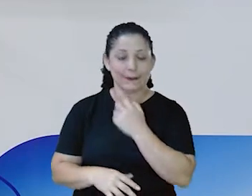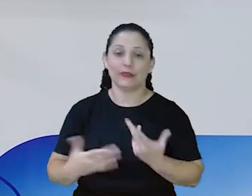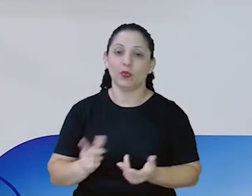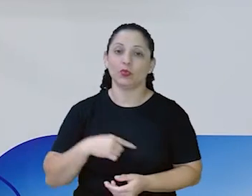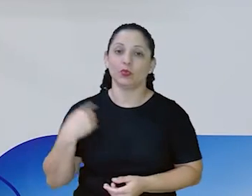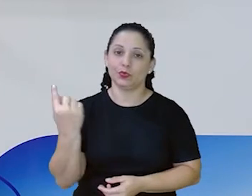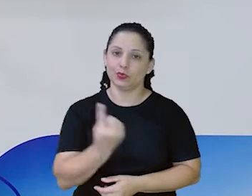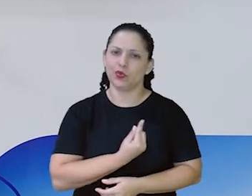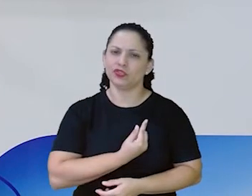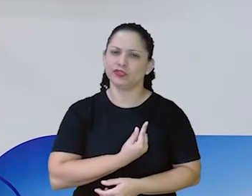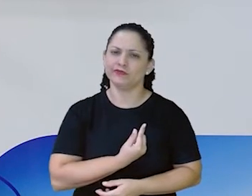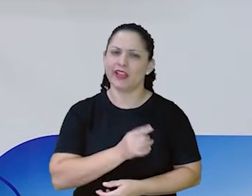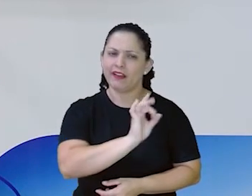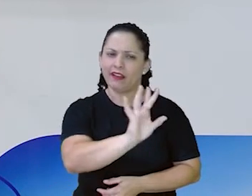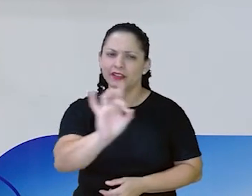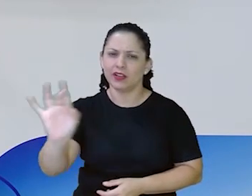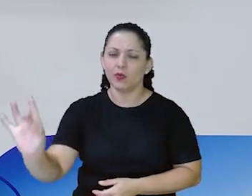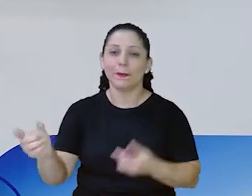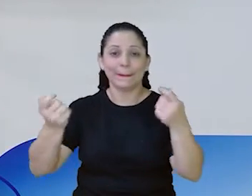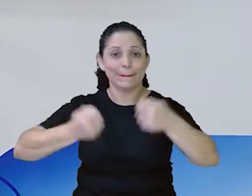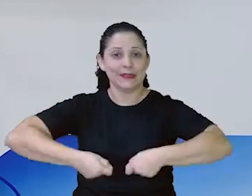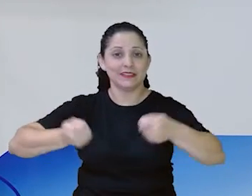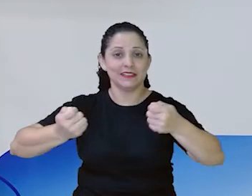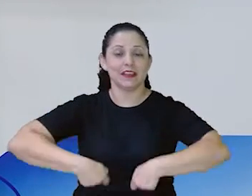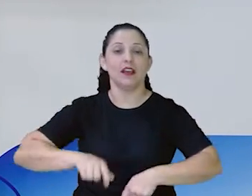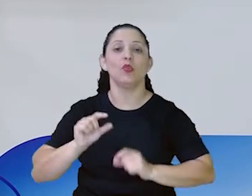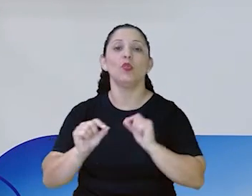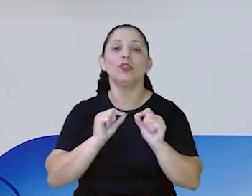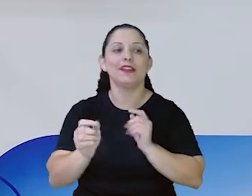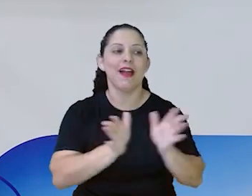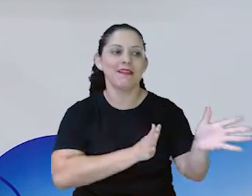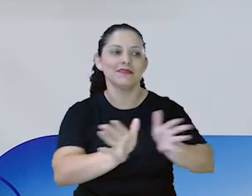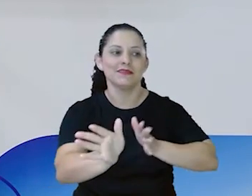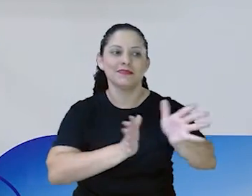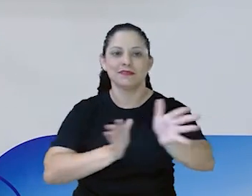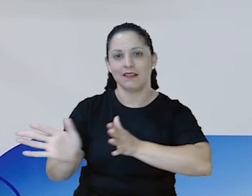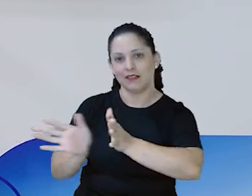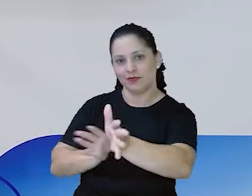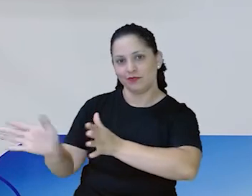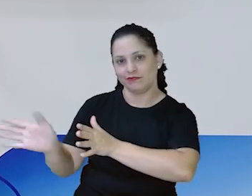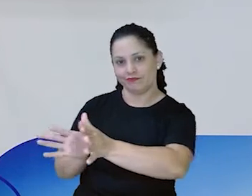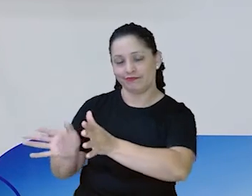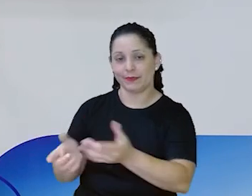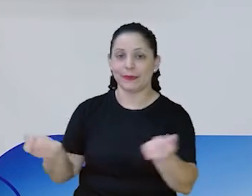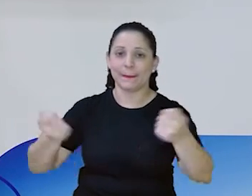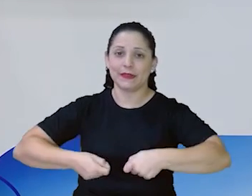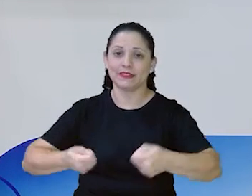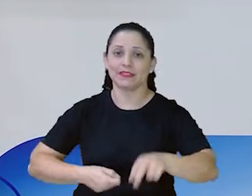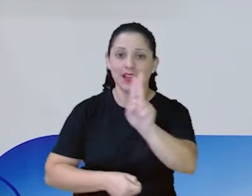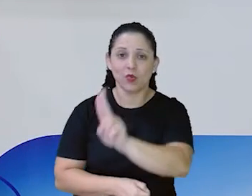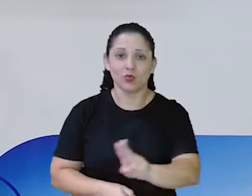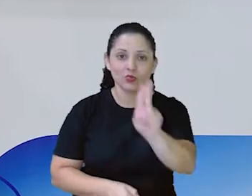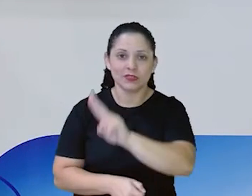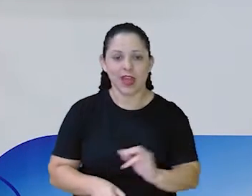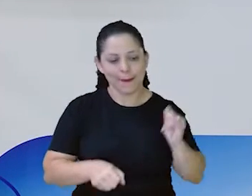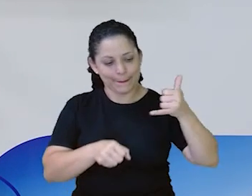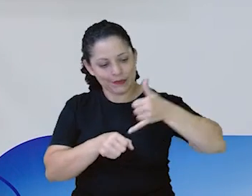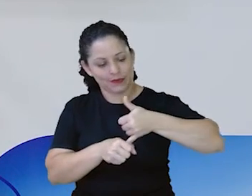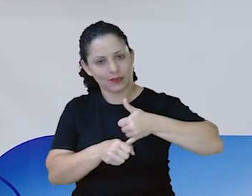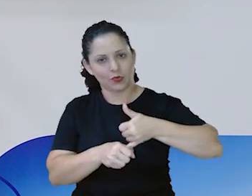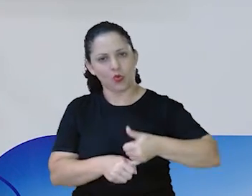nós temos uma necessidade que é de locomoção. A gente precisa de combustível. Mas como